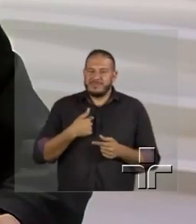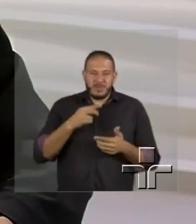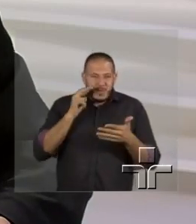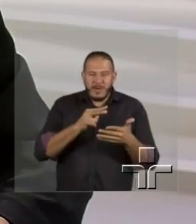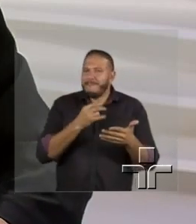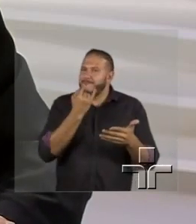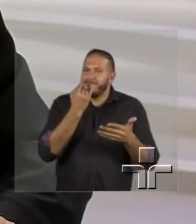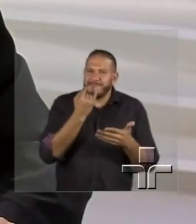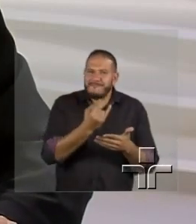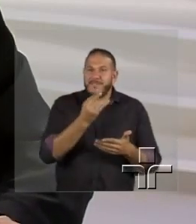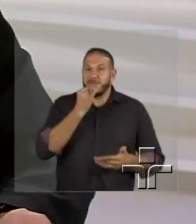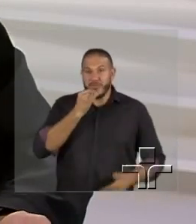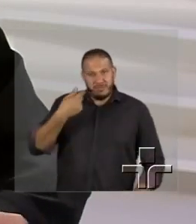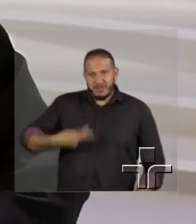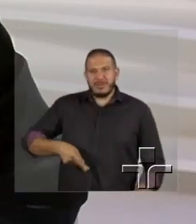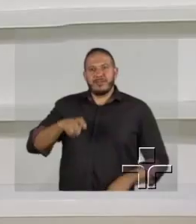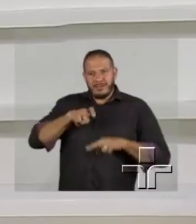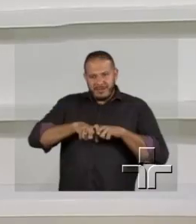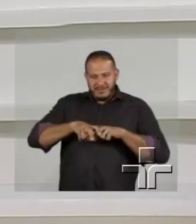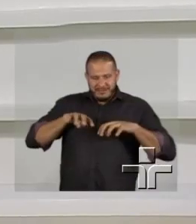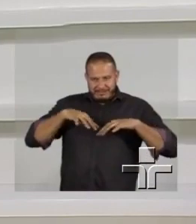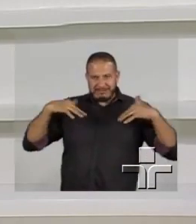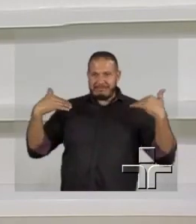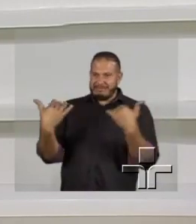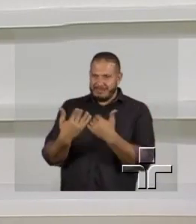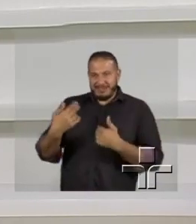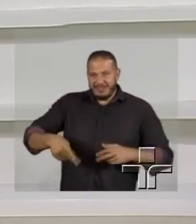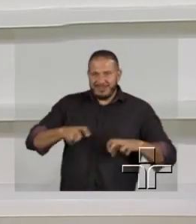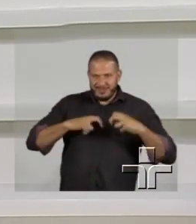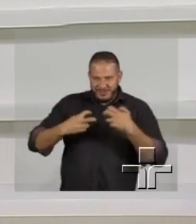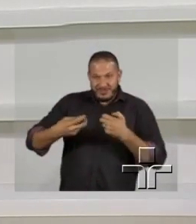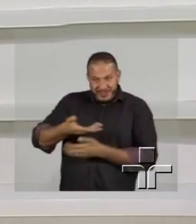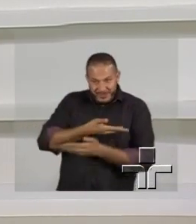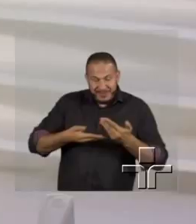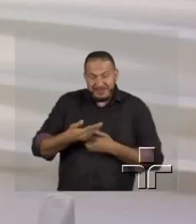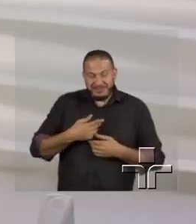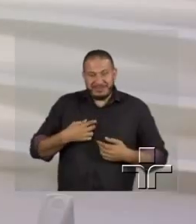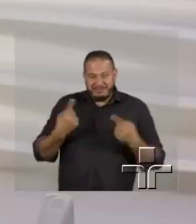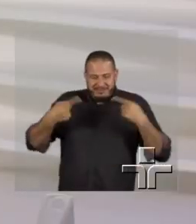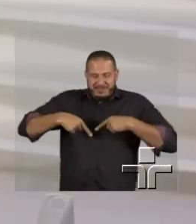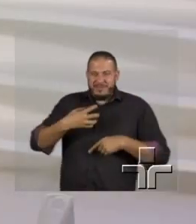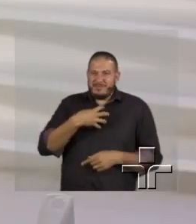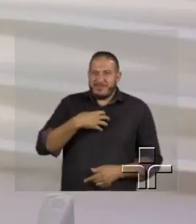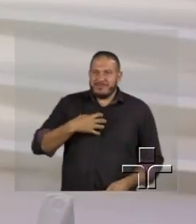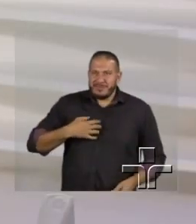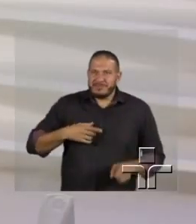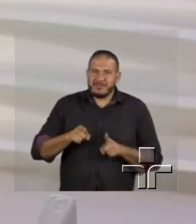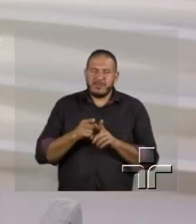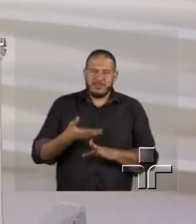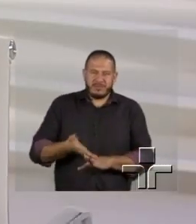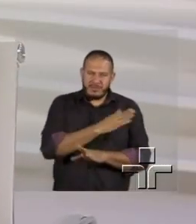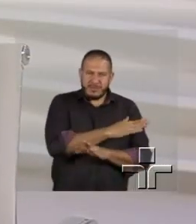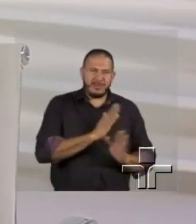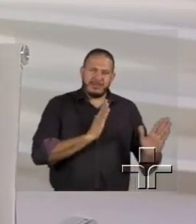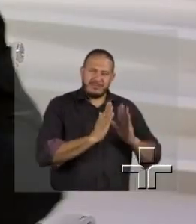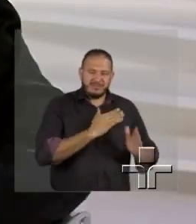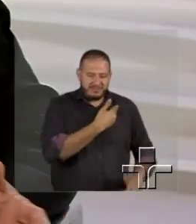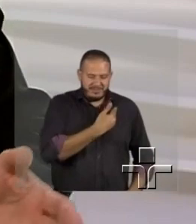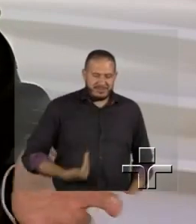Você naquela época, cada época tem a sua característica, né? E você não tinha hoje toda